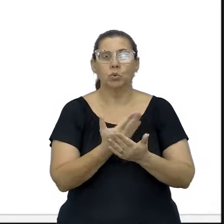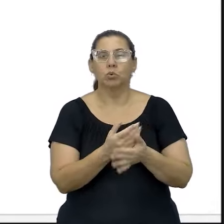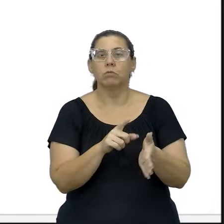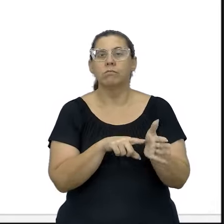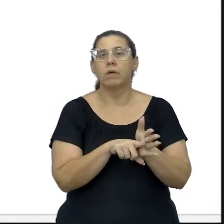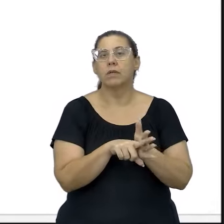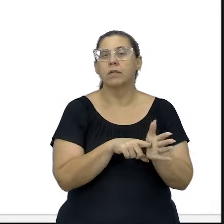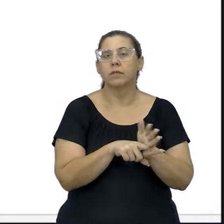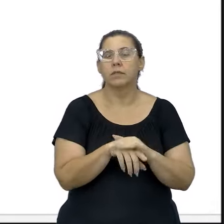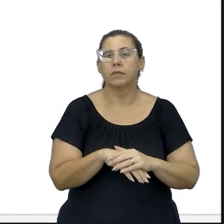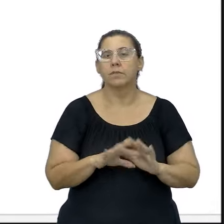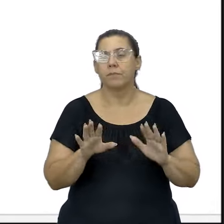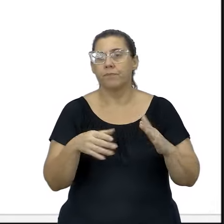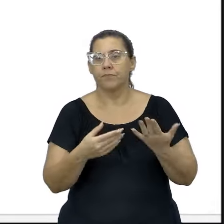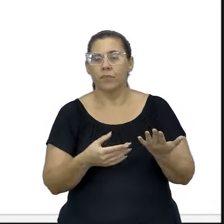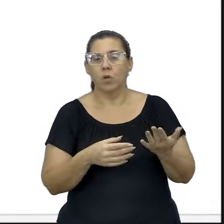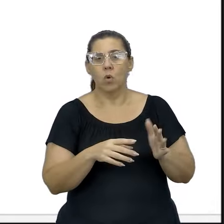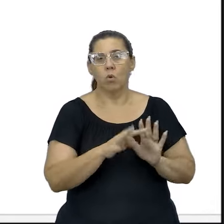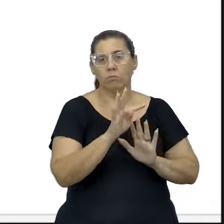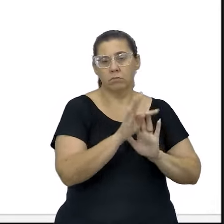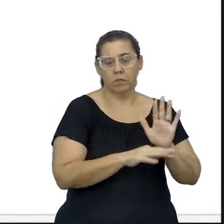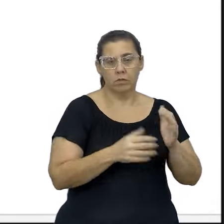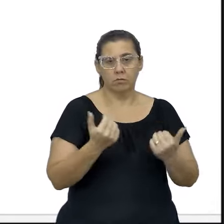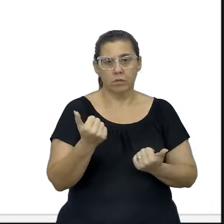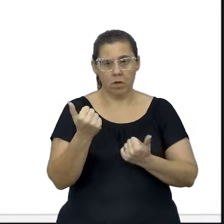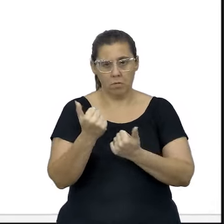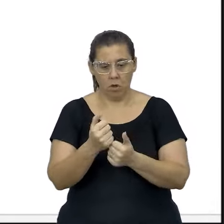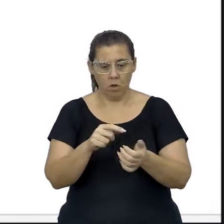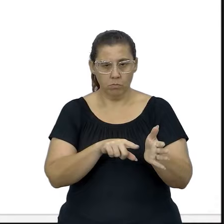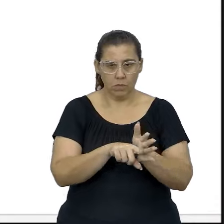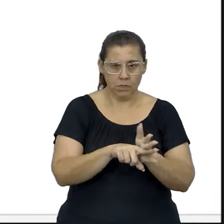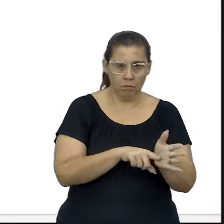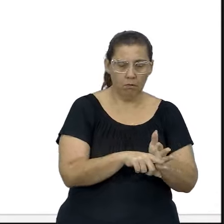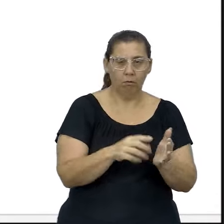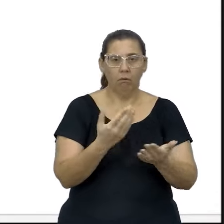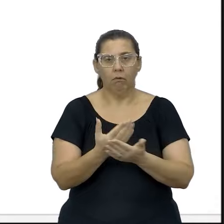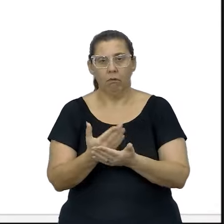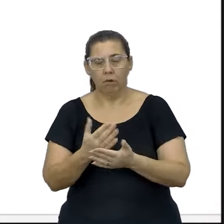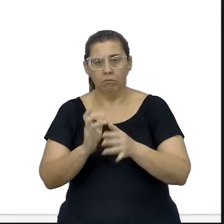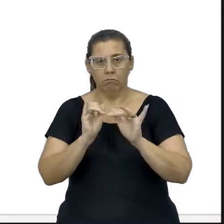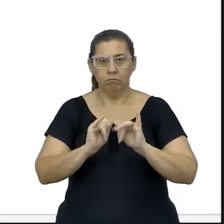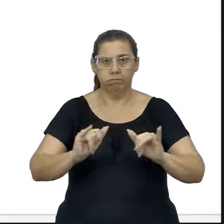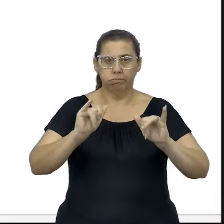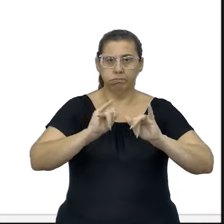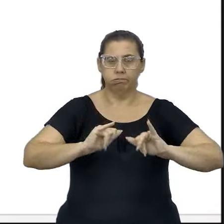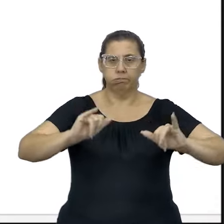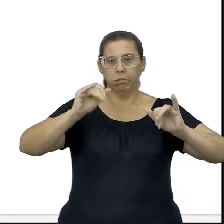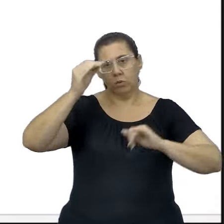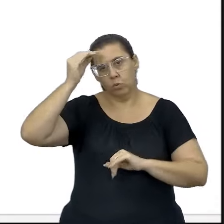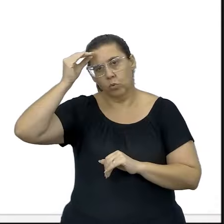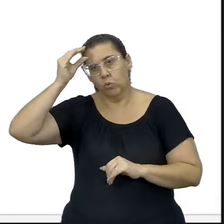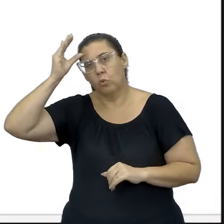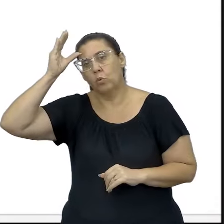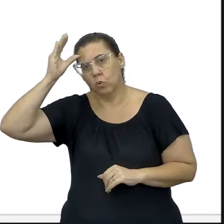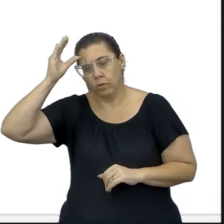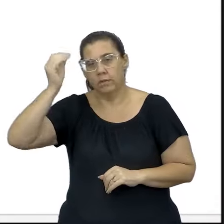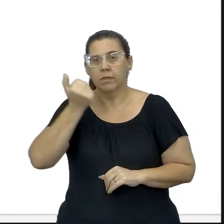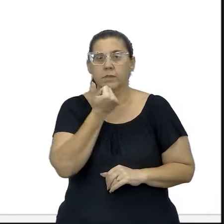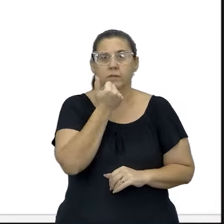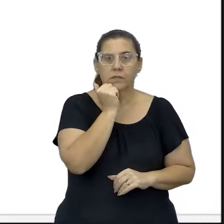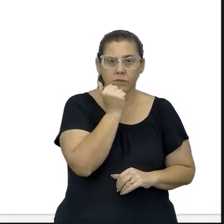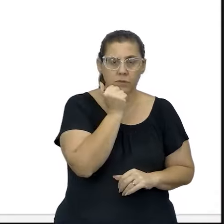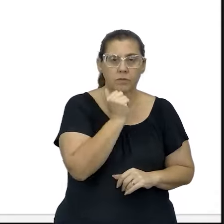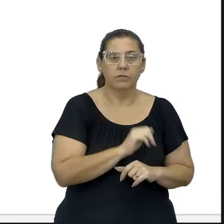pesquisa. Então, são textos que apoiam o estudo e a pesquisa, os textos que divulgam, né, o conhecimento